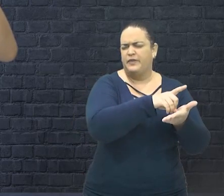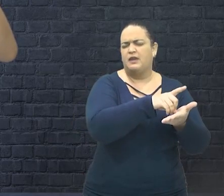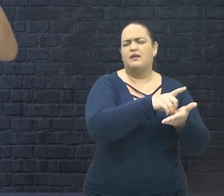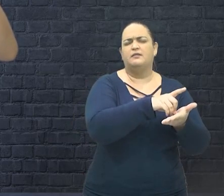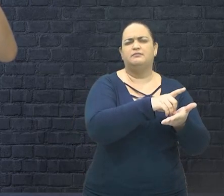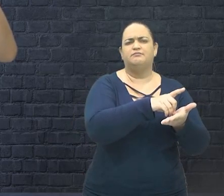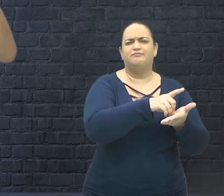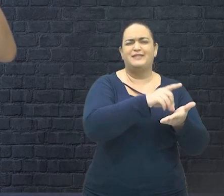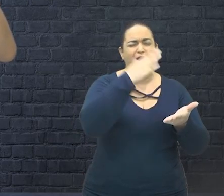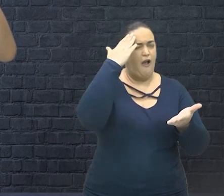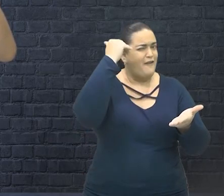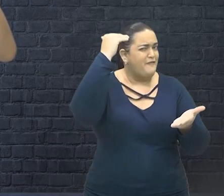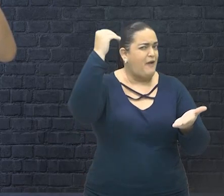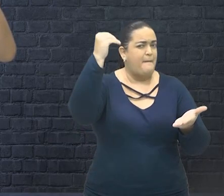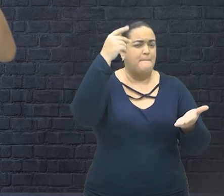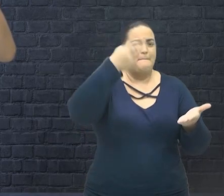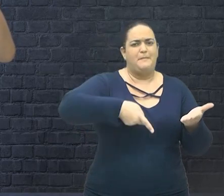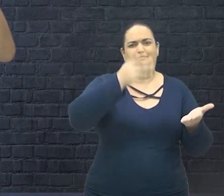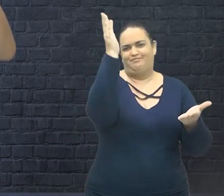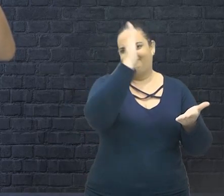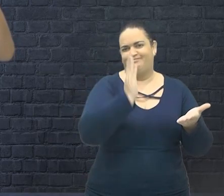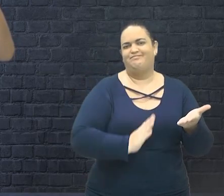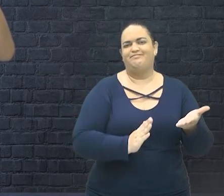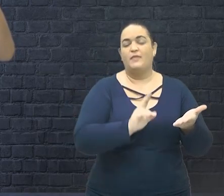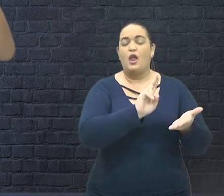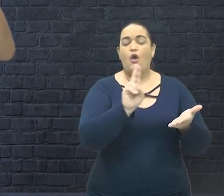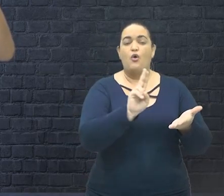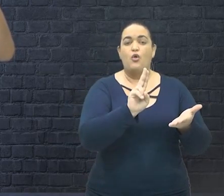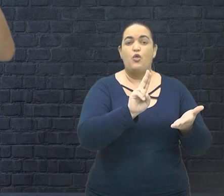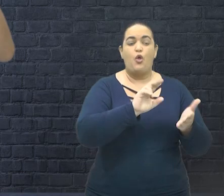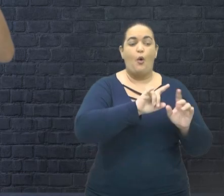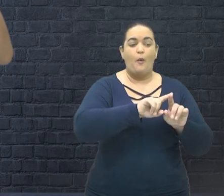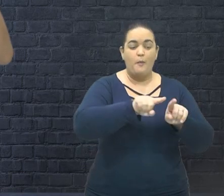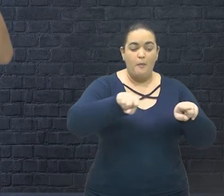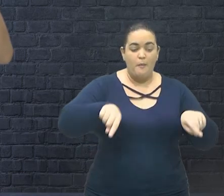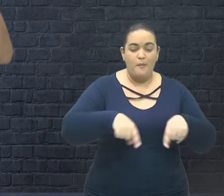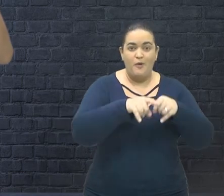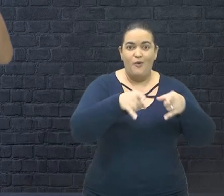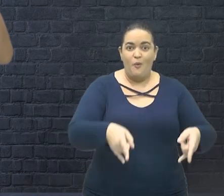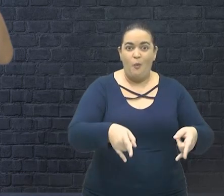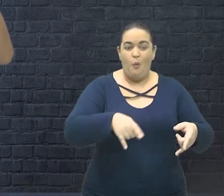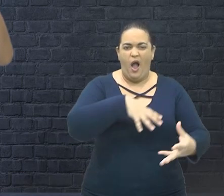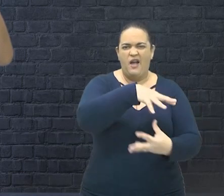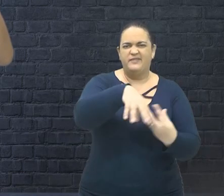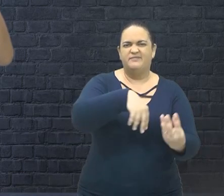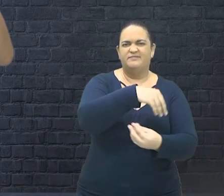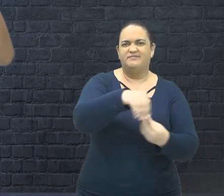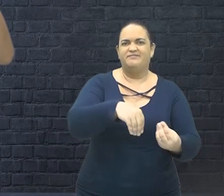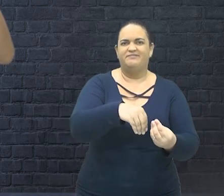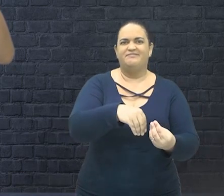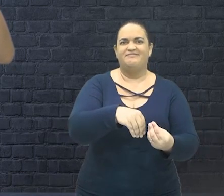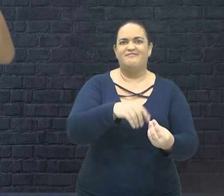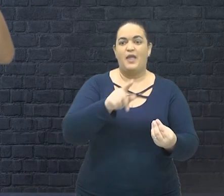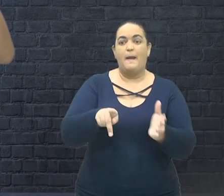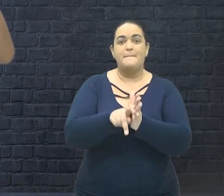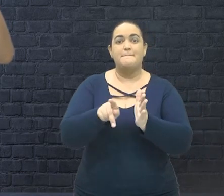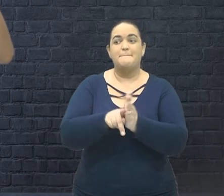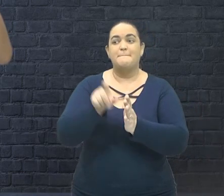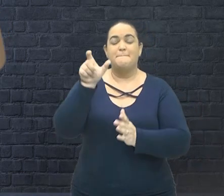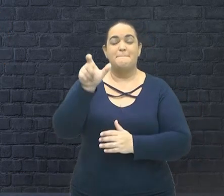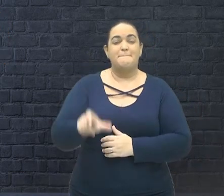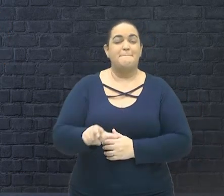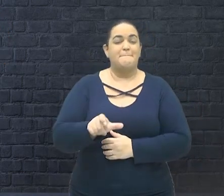tornou-se muito conhecido no Brasil, chamado Quarto de Despejo, Diário de uma